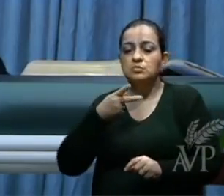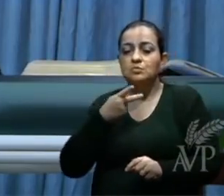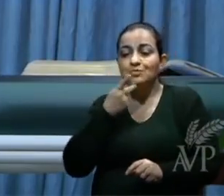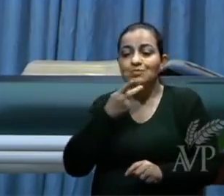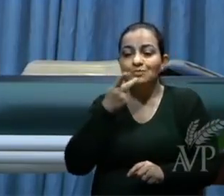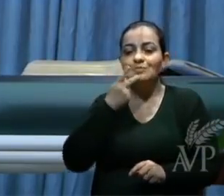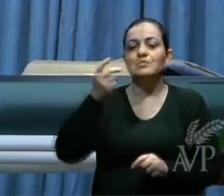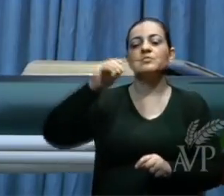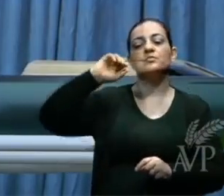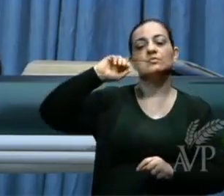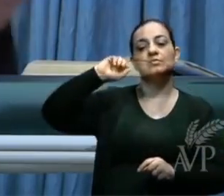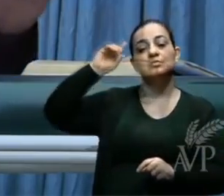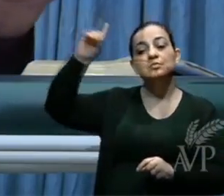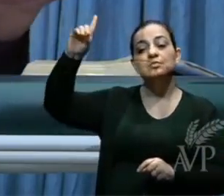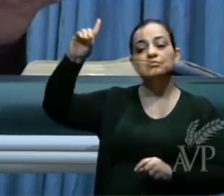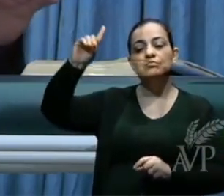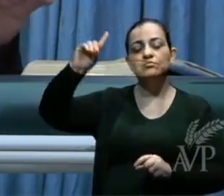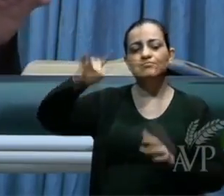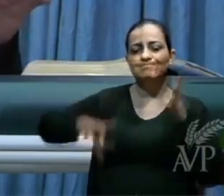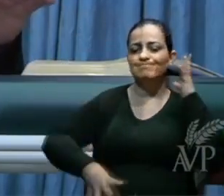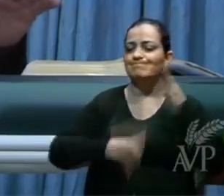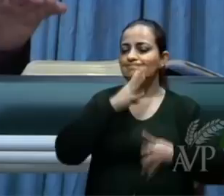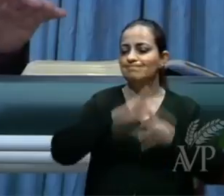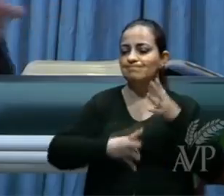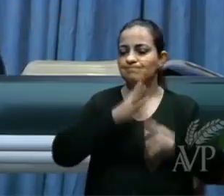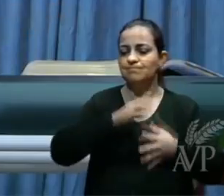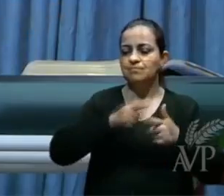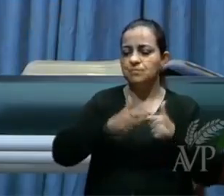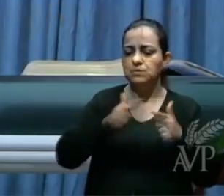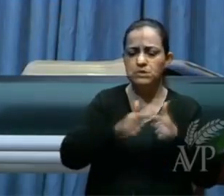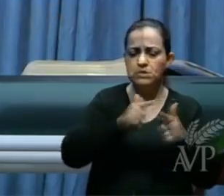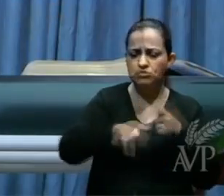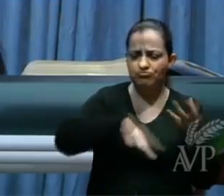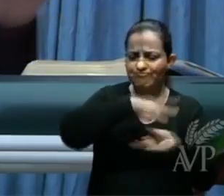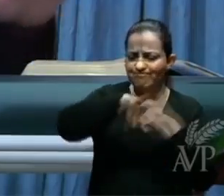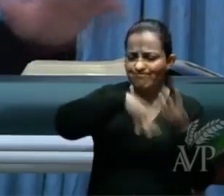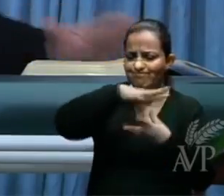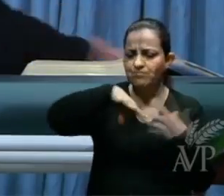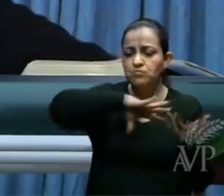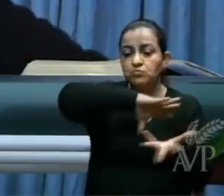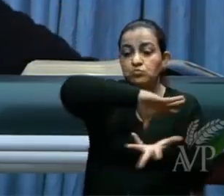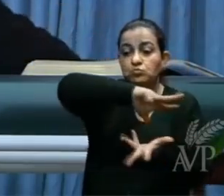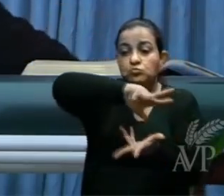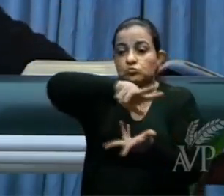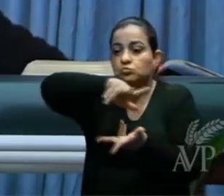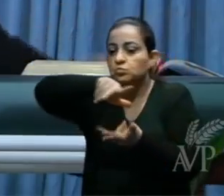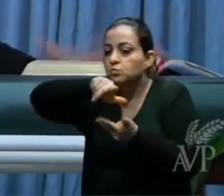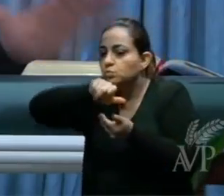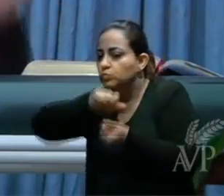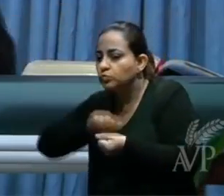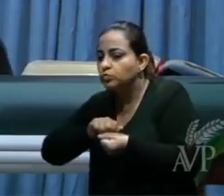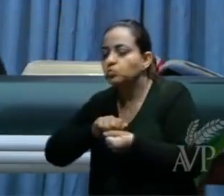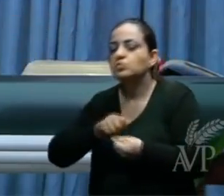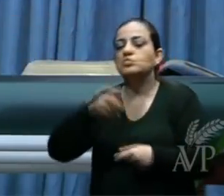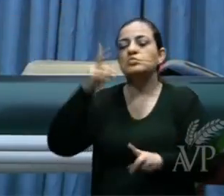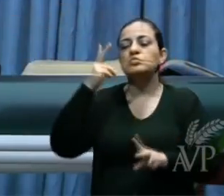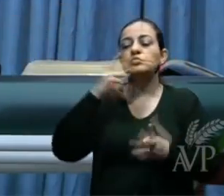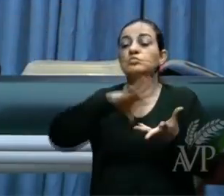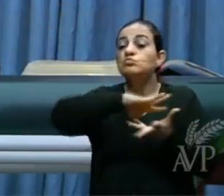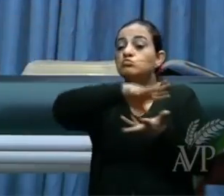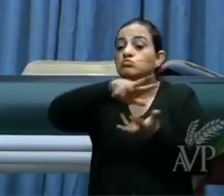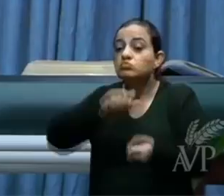deus a tribulação o mundo como diz a